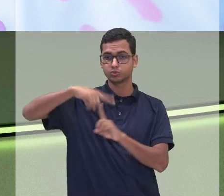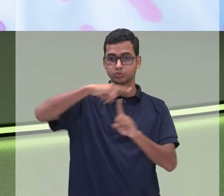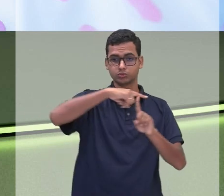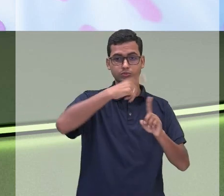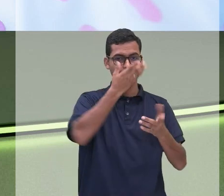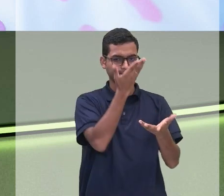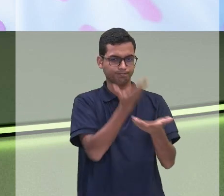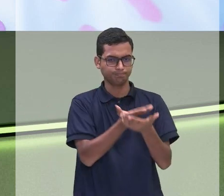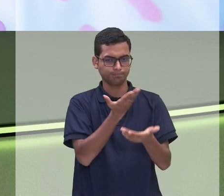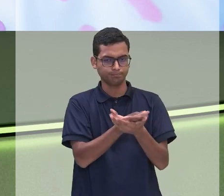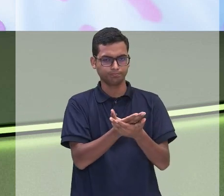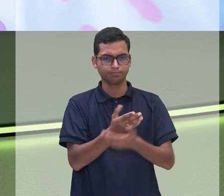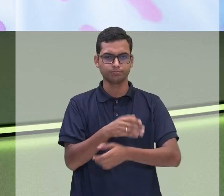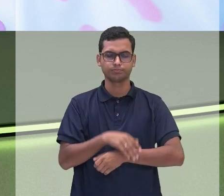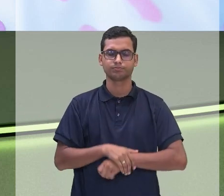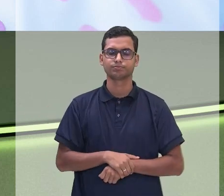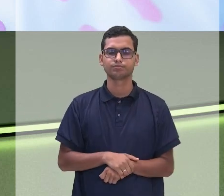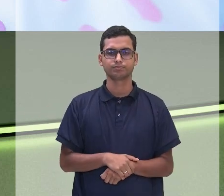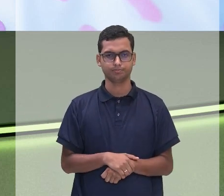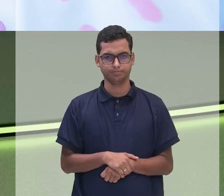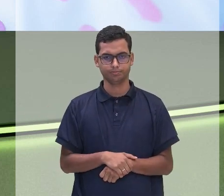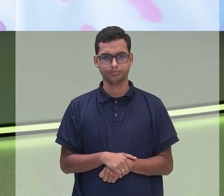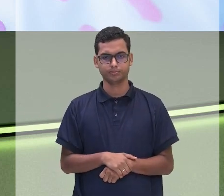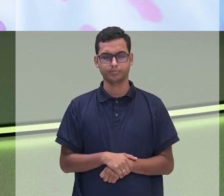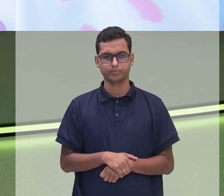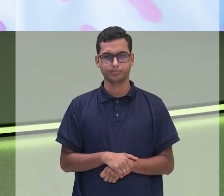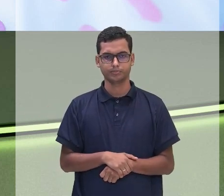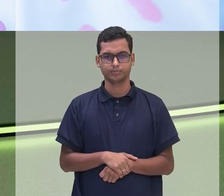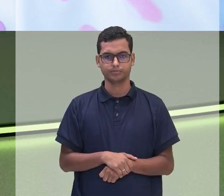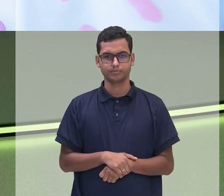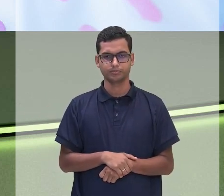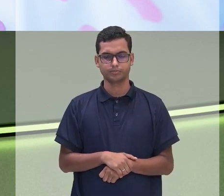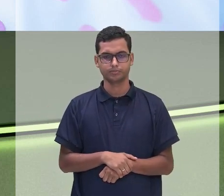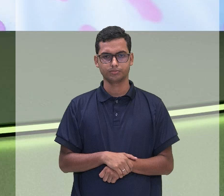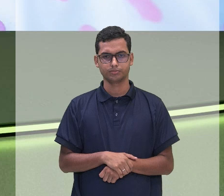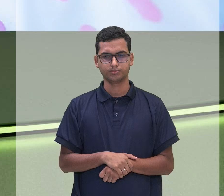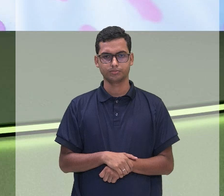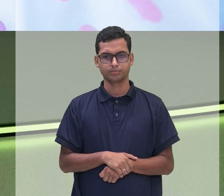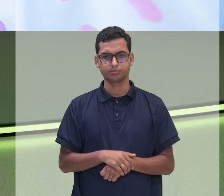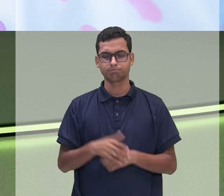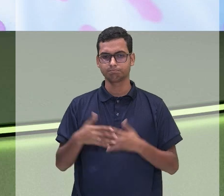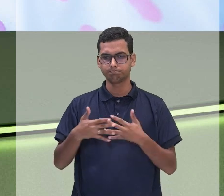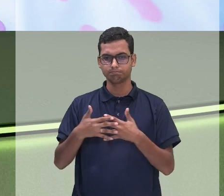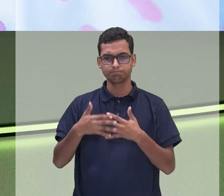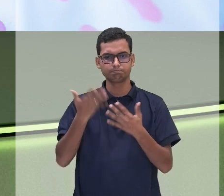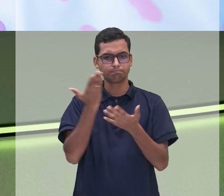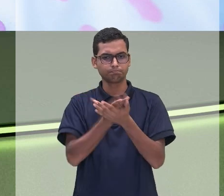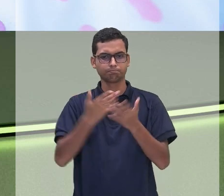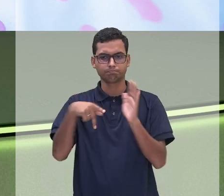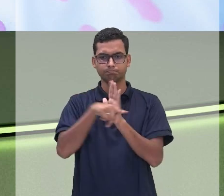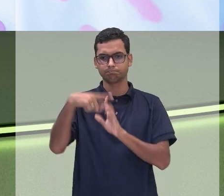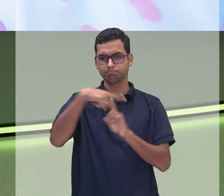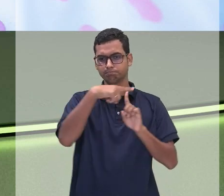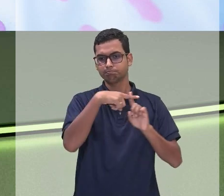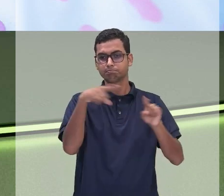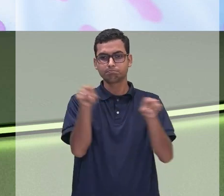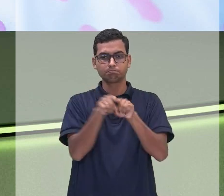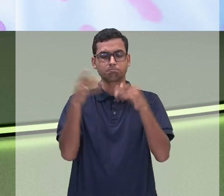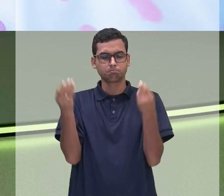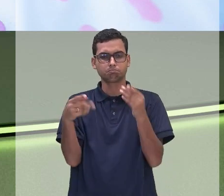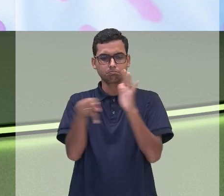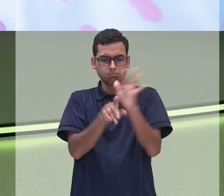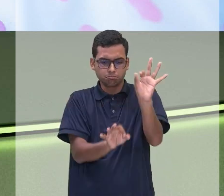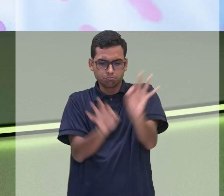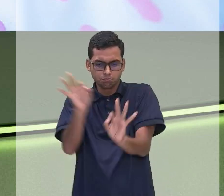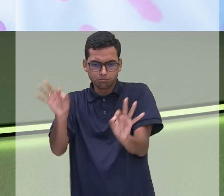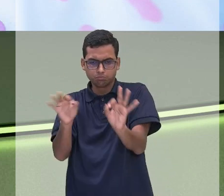Então, quando a gente começa a pensar ali no nível de organização de um corpo humano, a gente